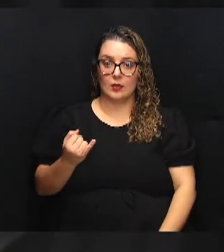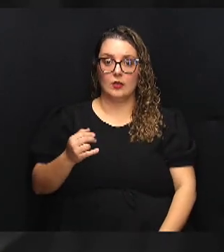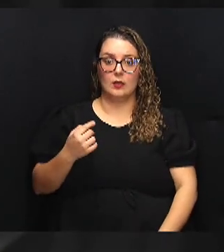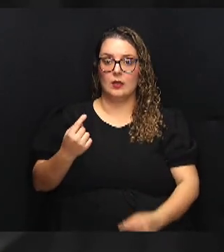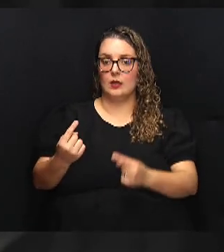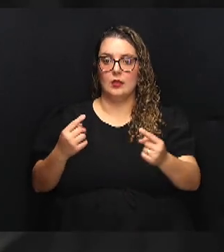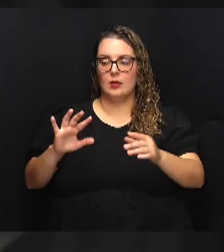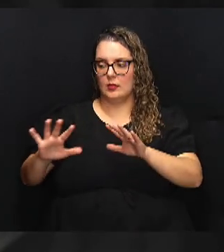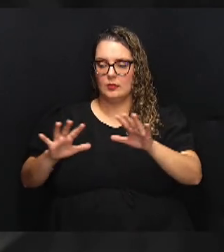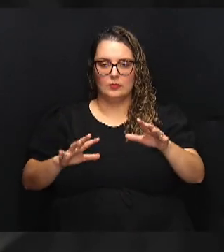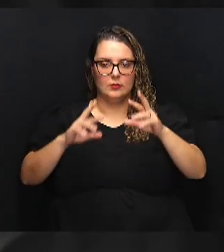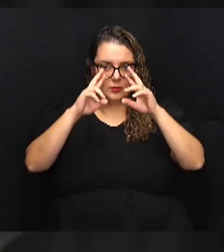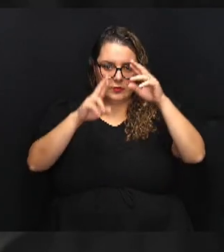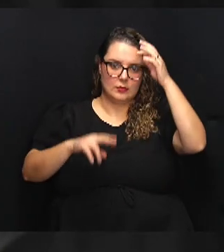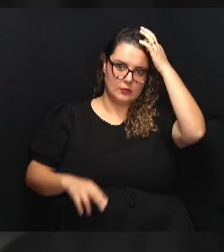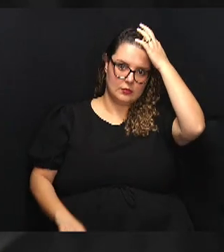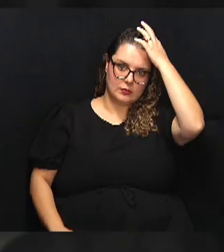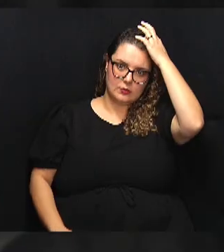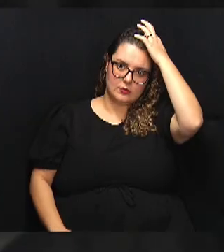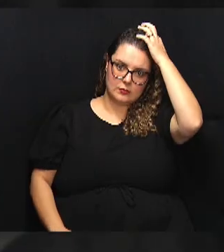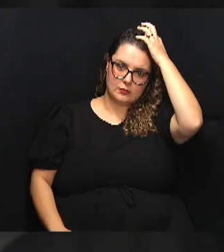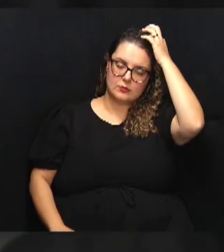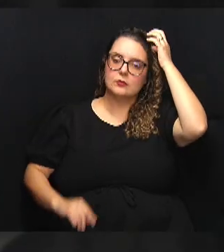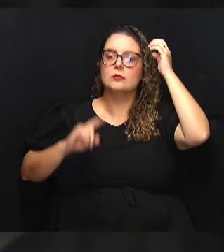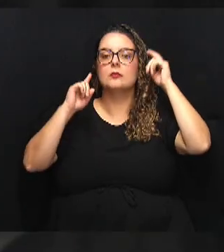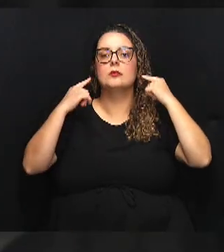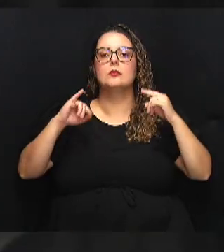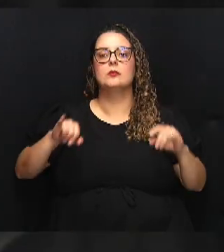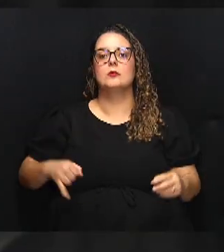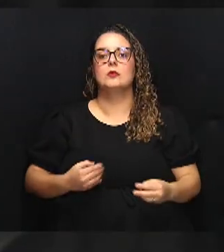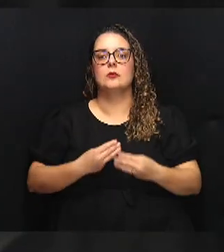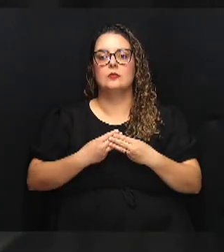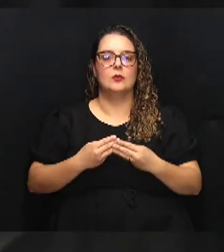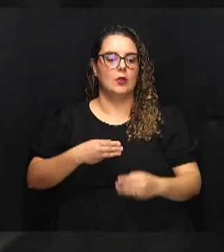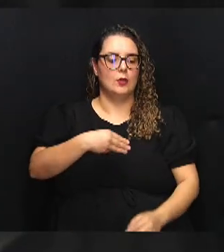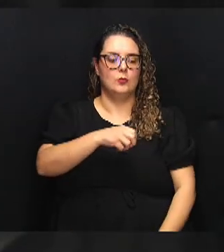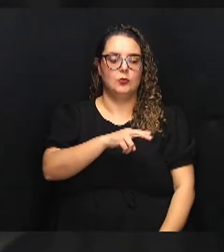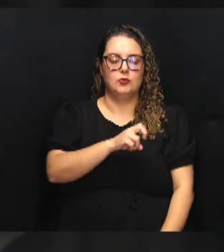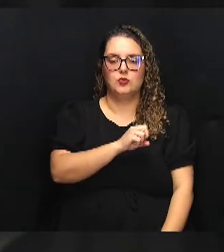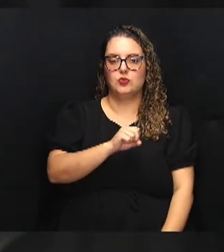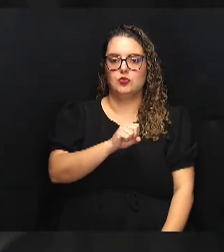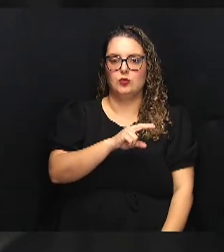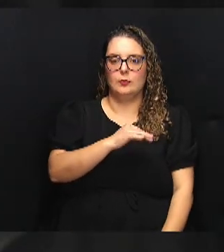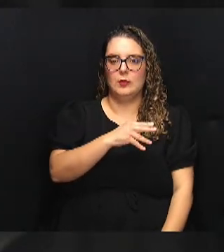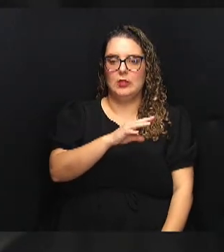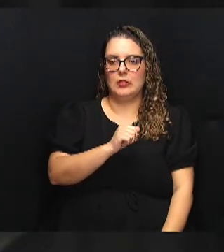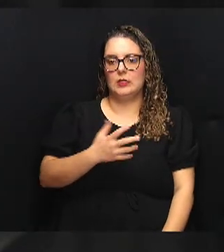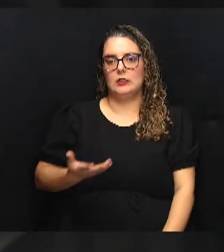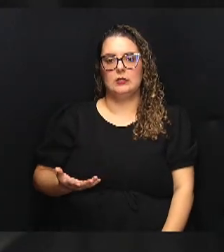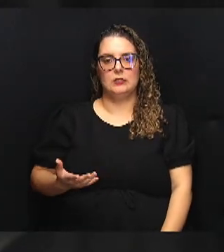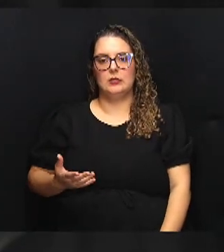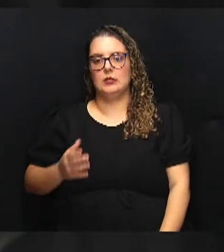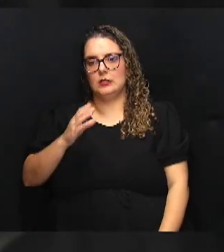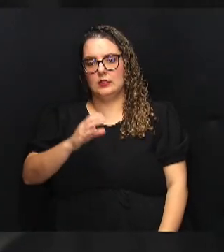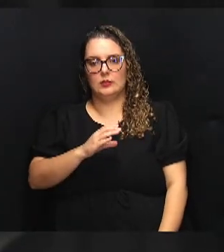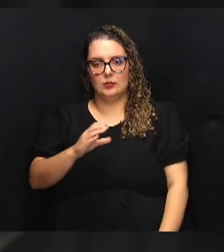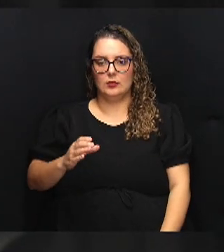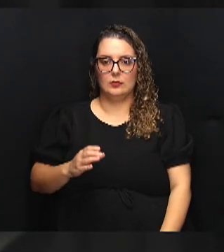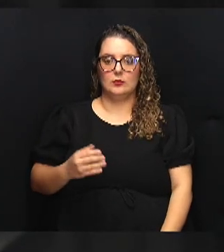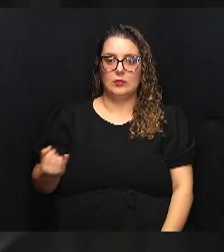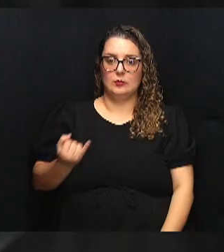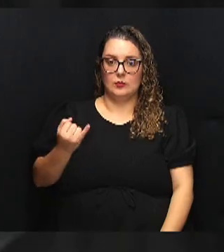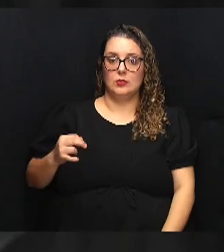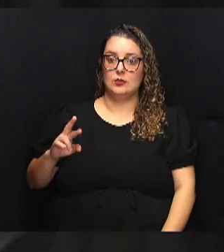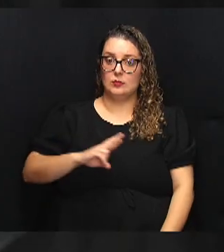respeitando a sua religião, religião judaica, religião cristã, religião muçulmana, cada um tendo a sua fé, mas sabendo que é importante na criação, né, os